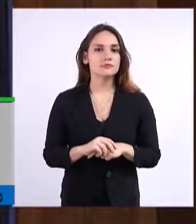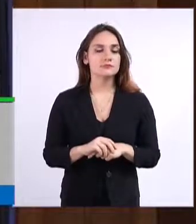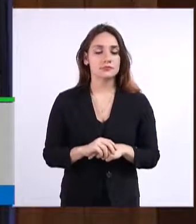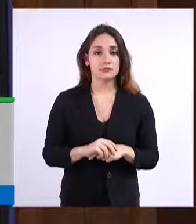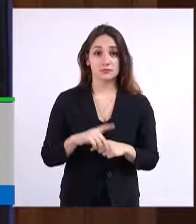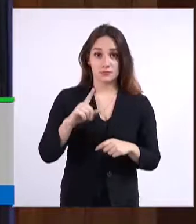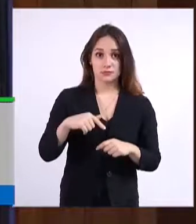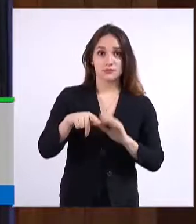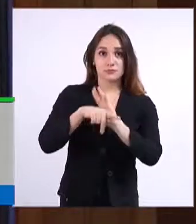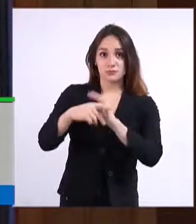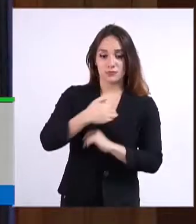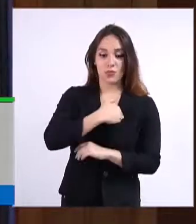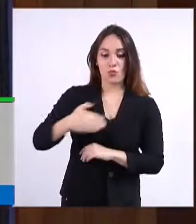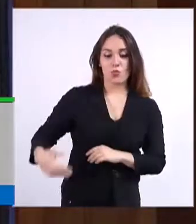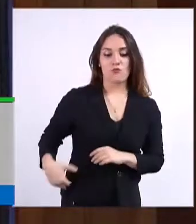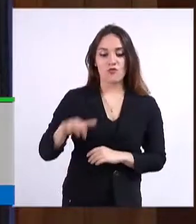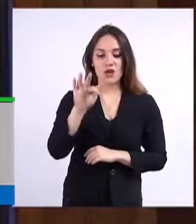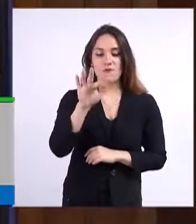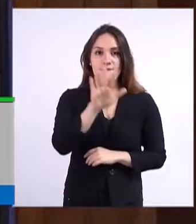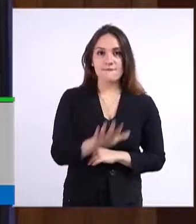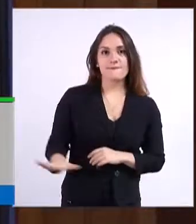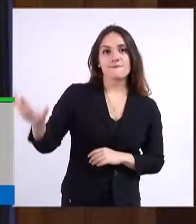ao governo federal,